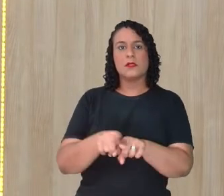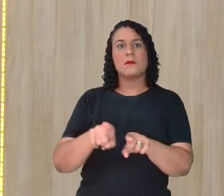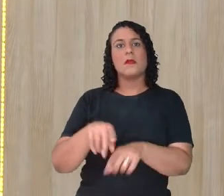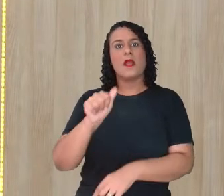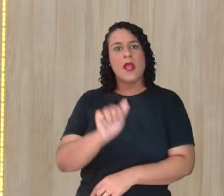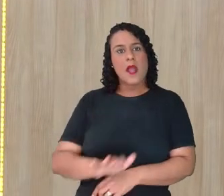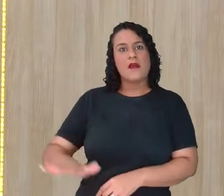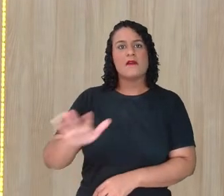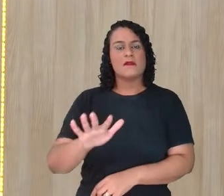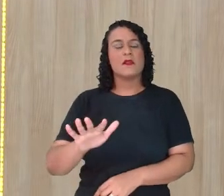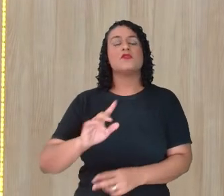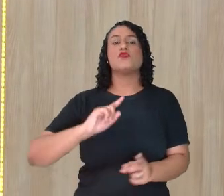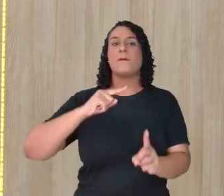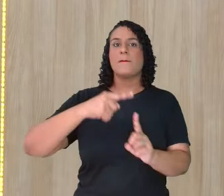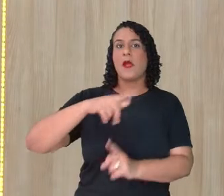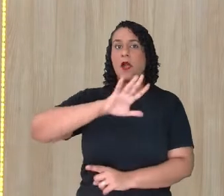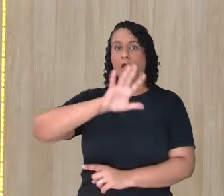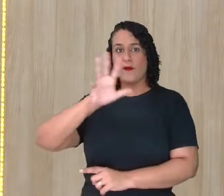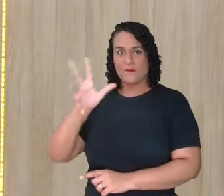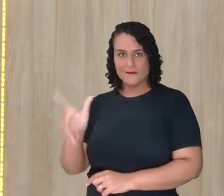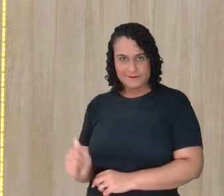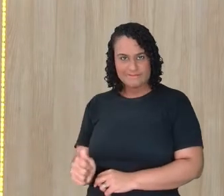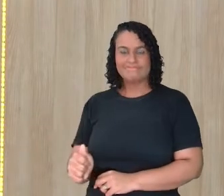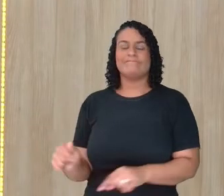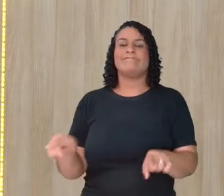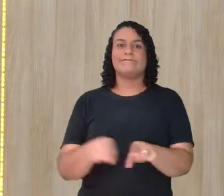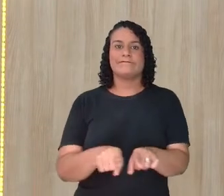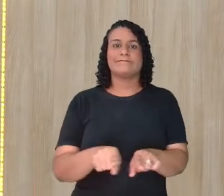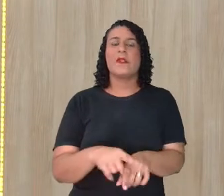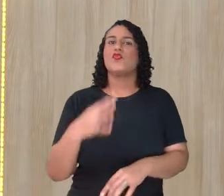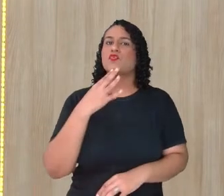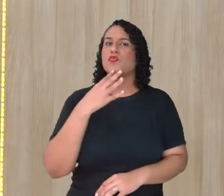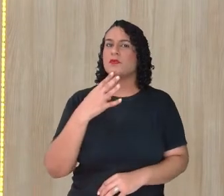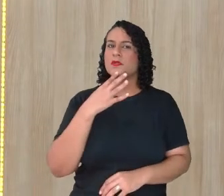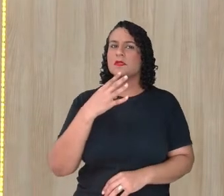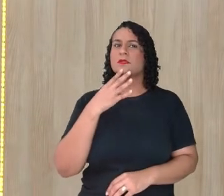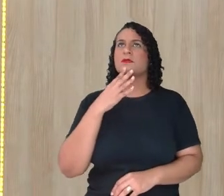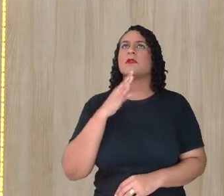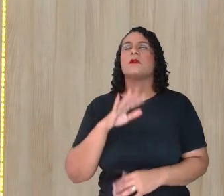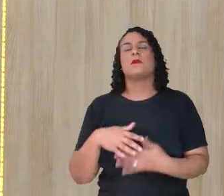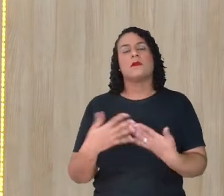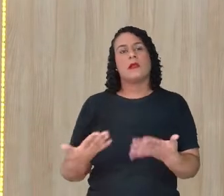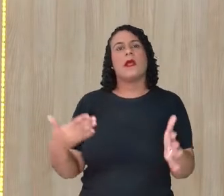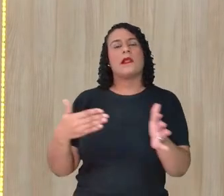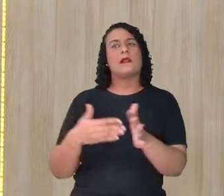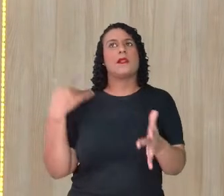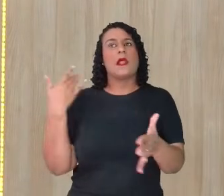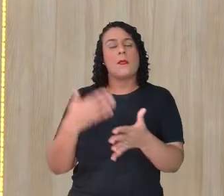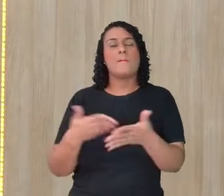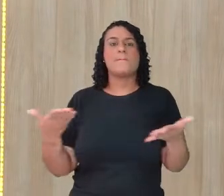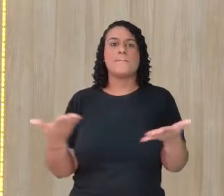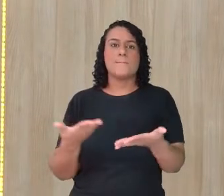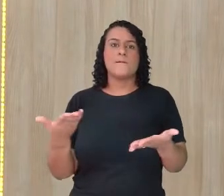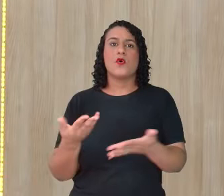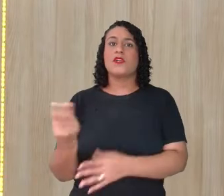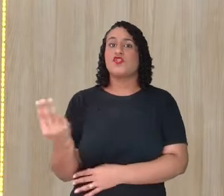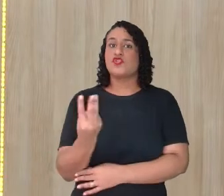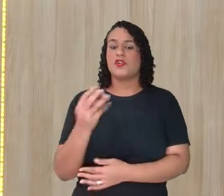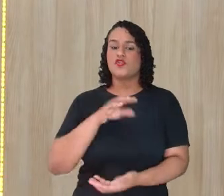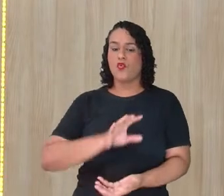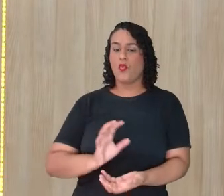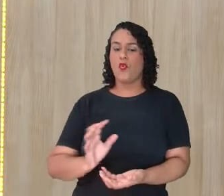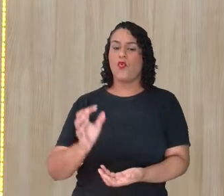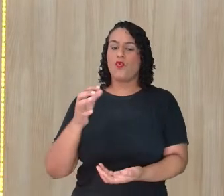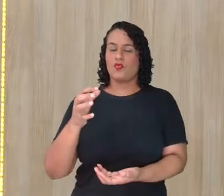asiático e africano, certo? Então a gente conhecia ali, até esse momento, territórios nesses 3